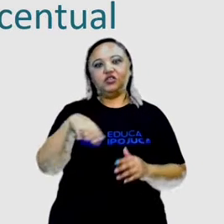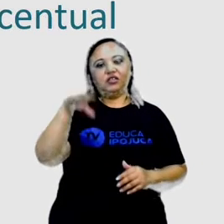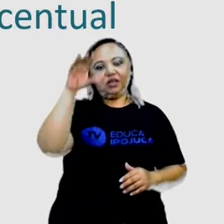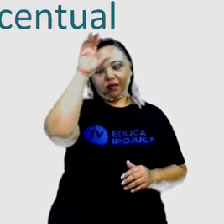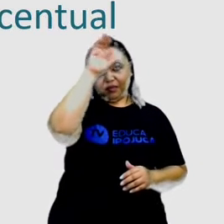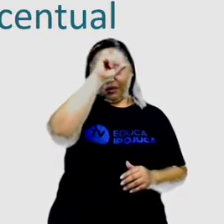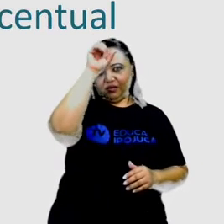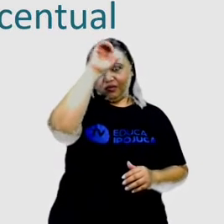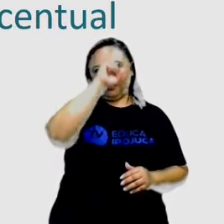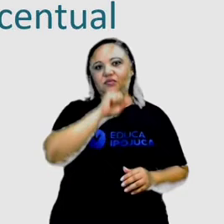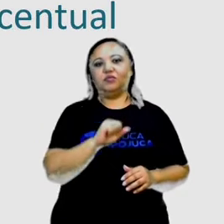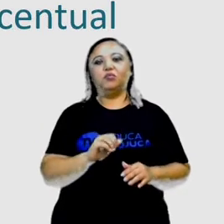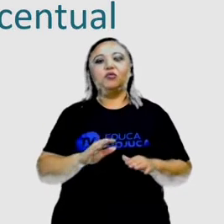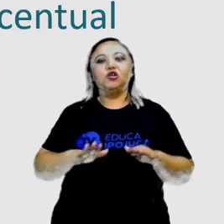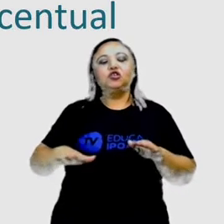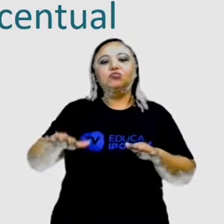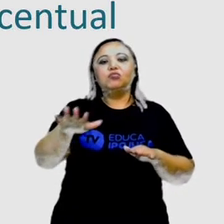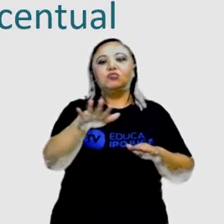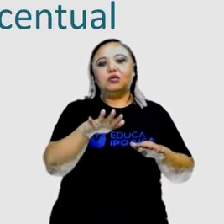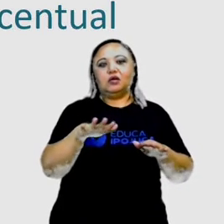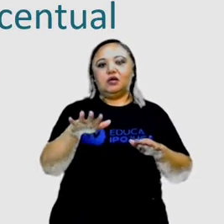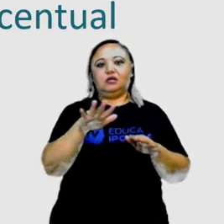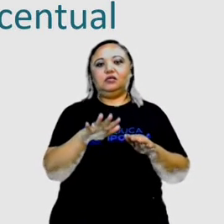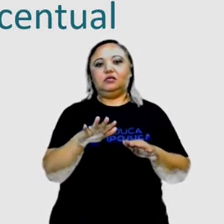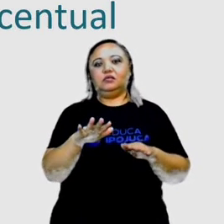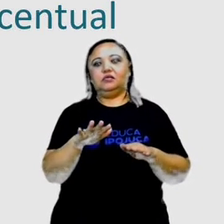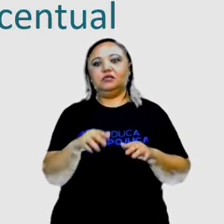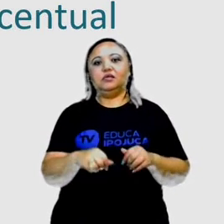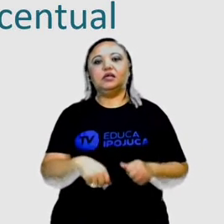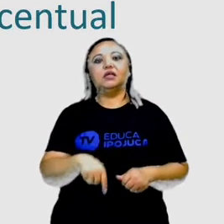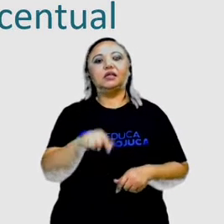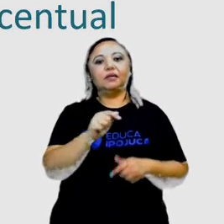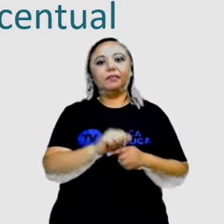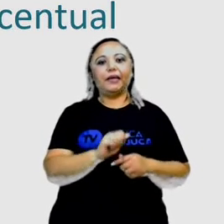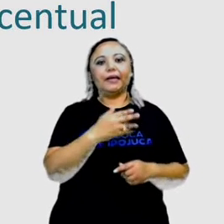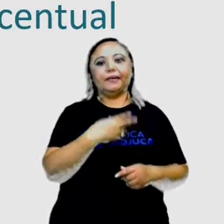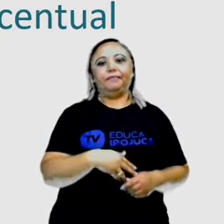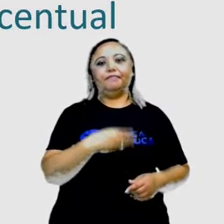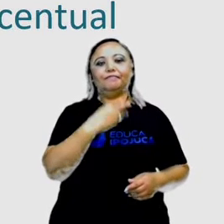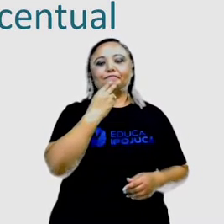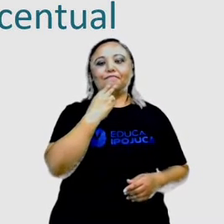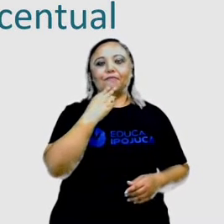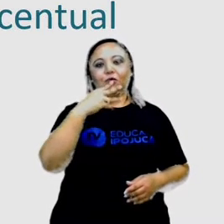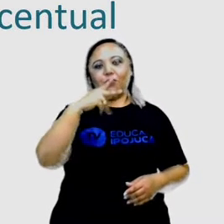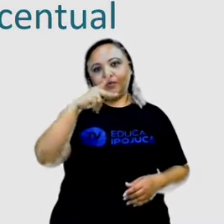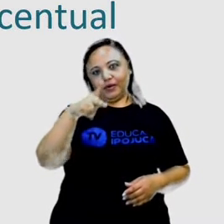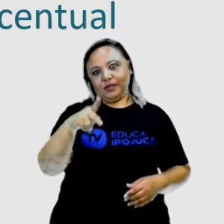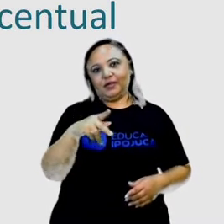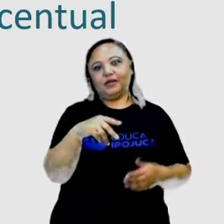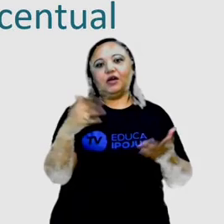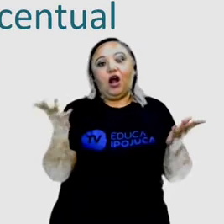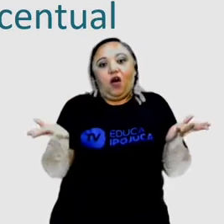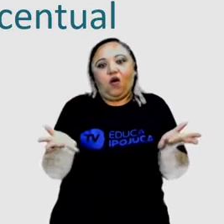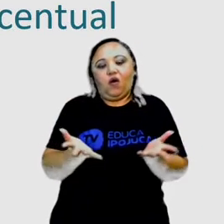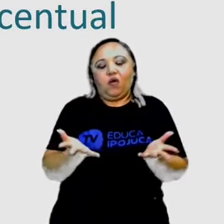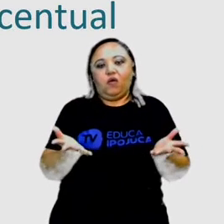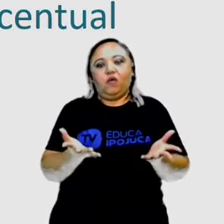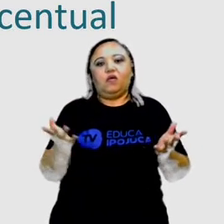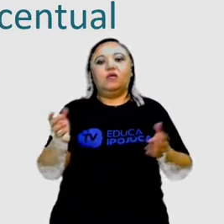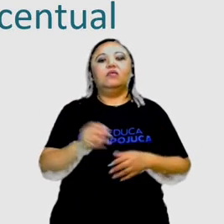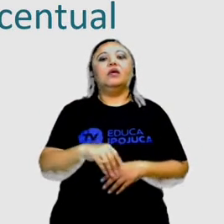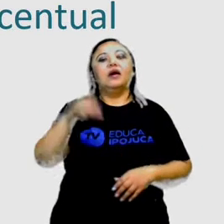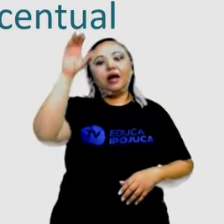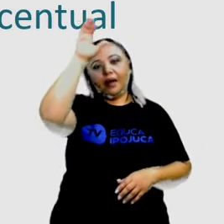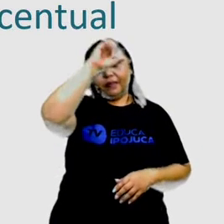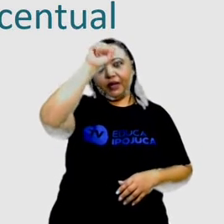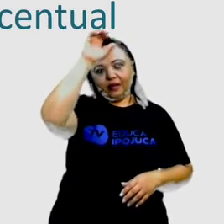amostral e, além disso, exploramos o conceito de probabilidade. Mas hoje nós vamos visualizar as